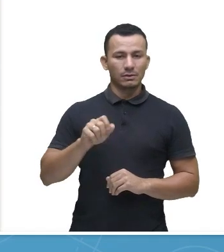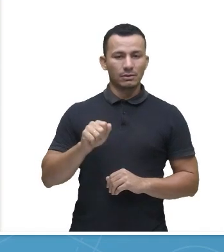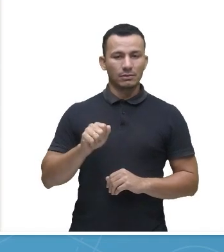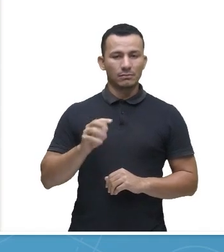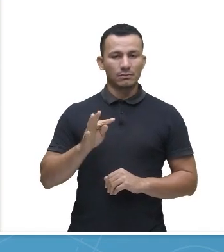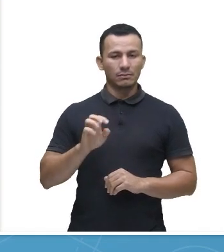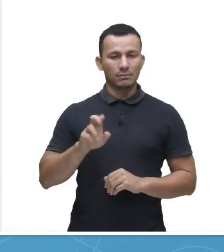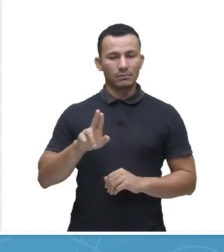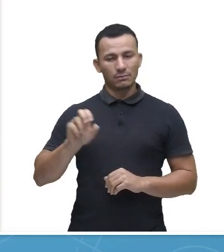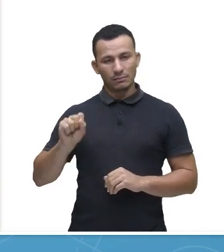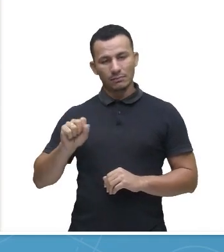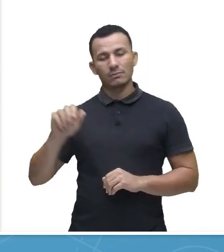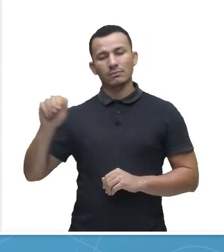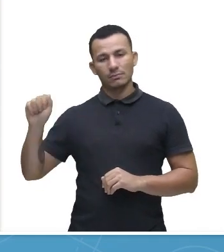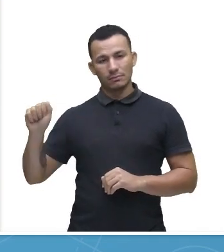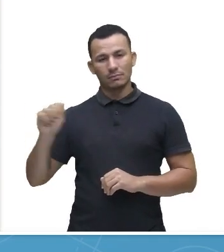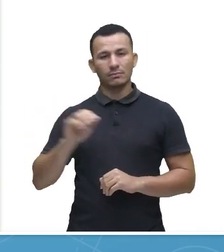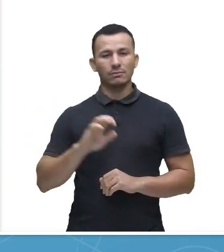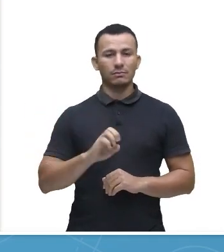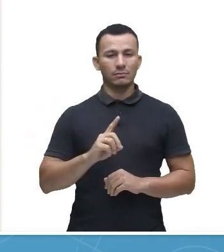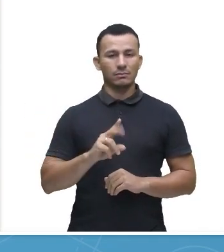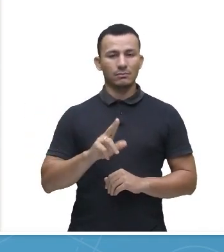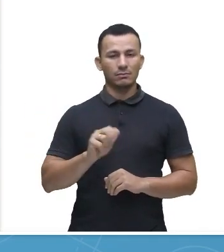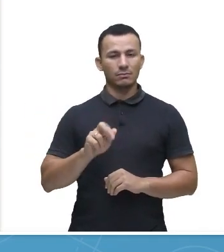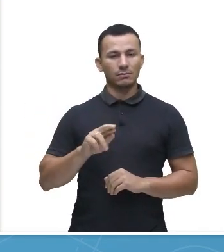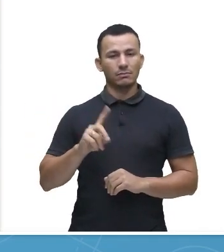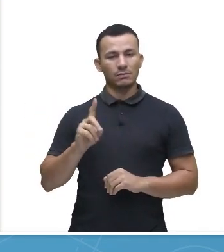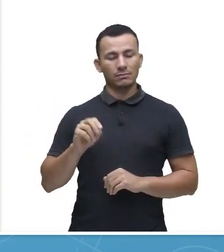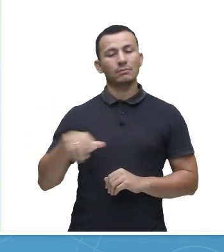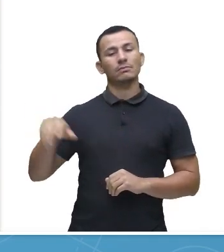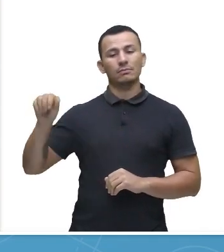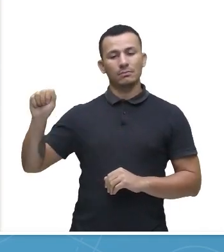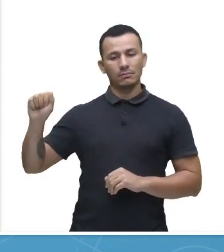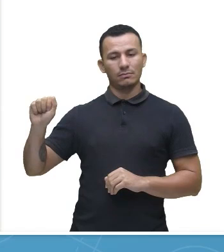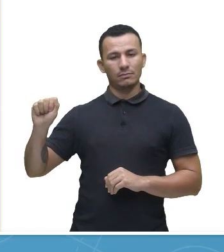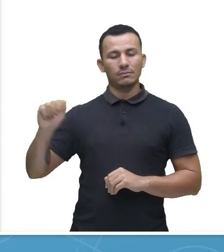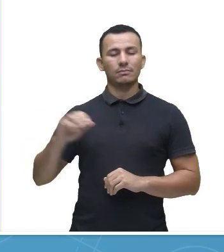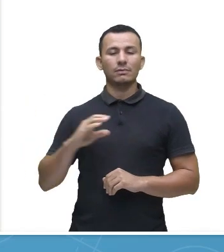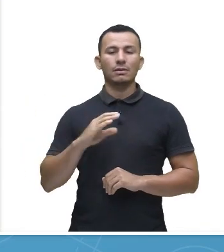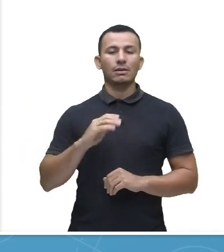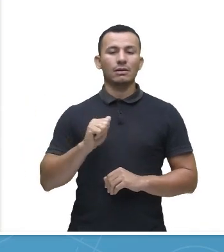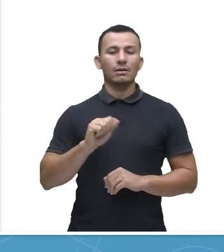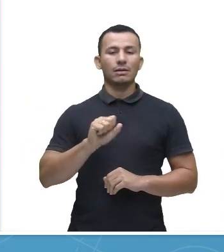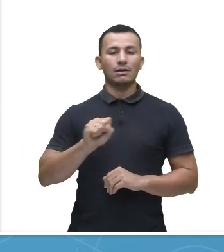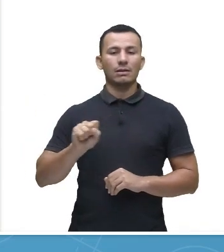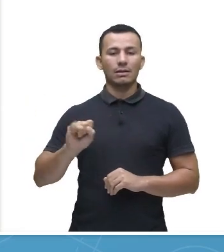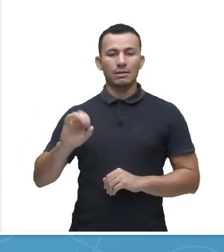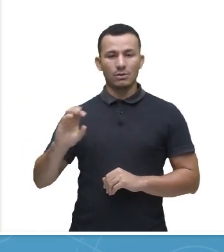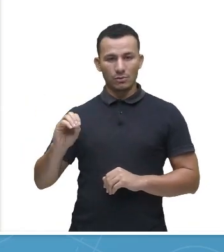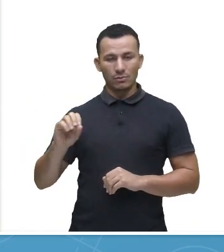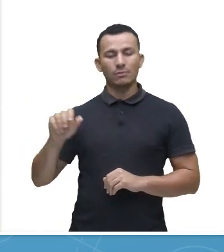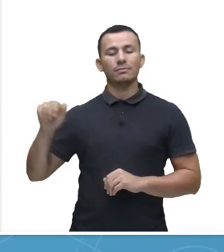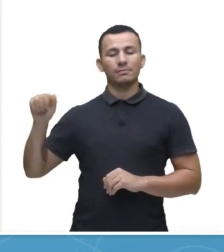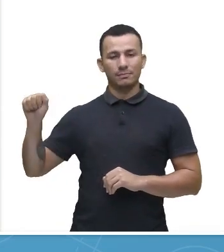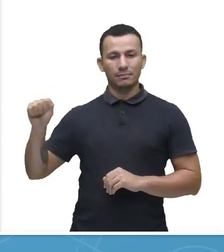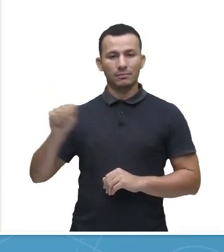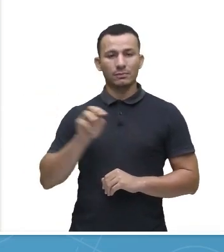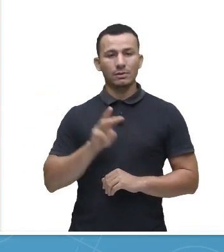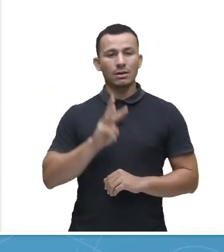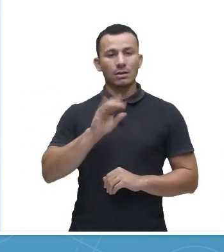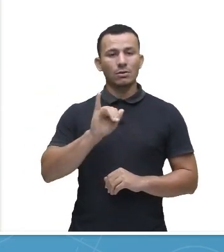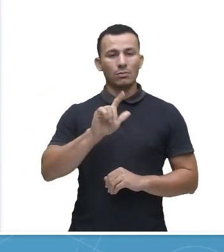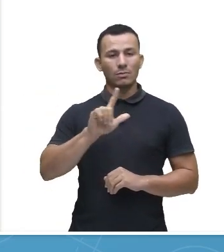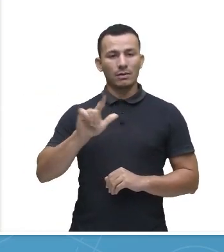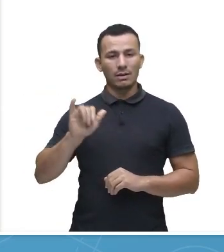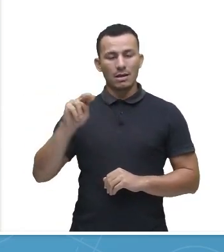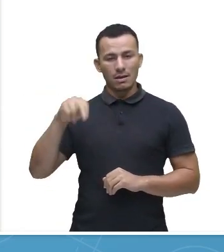escolheu a letra A. Eduardo escolheu a letra A. Cássio Escolheu a letra A. William,